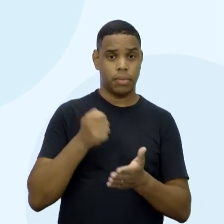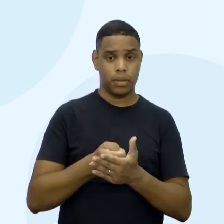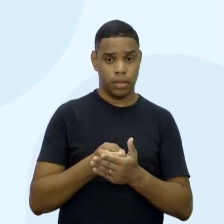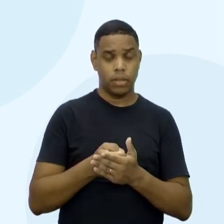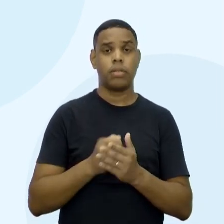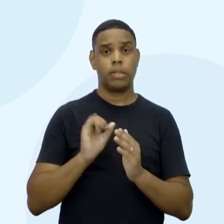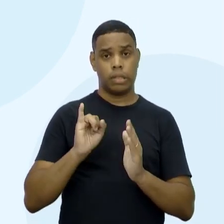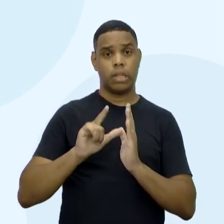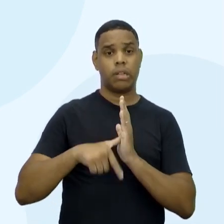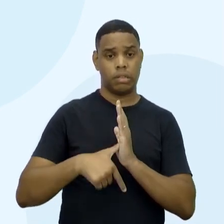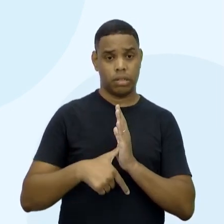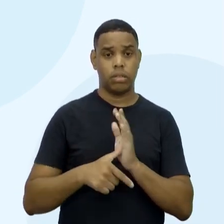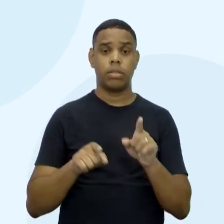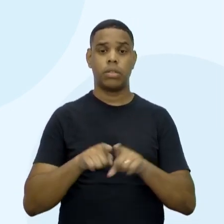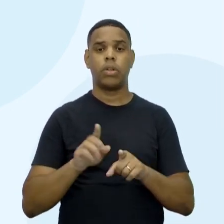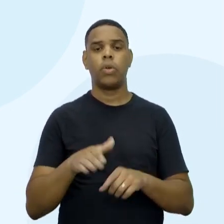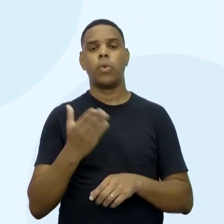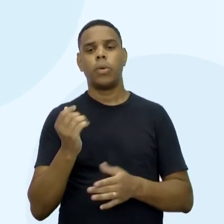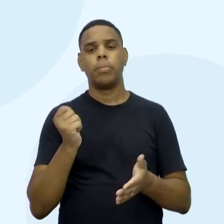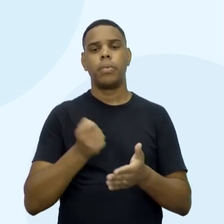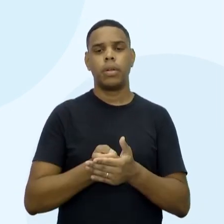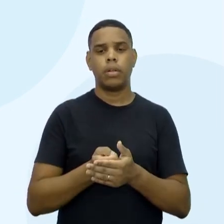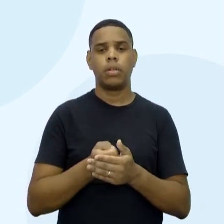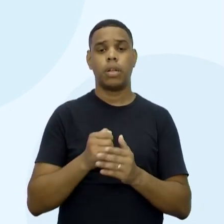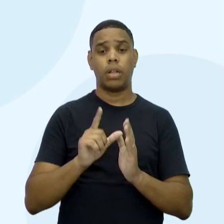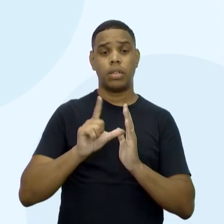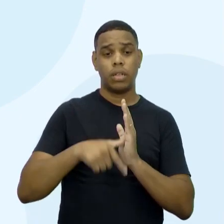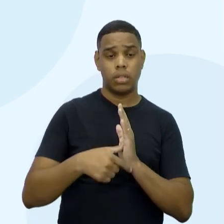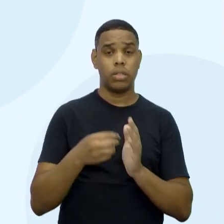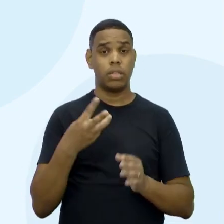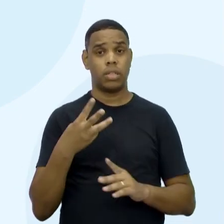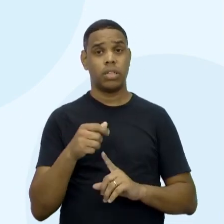em atraso e qual é o valor para o pagamento com